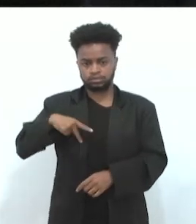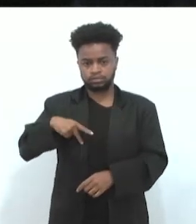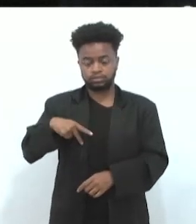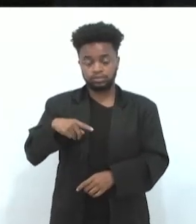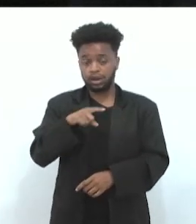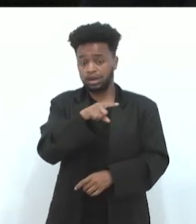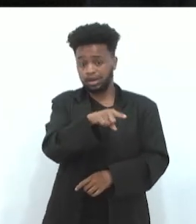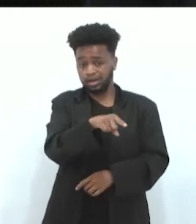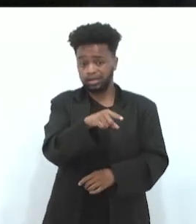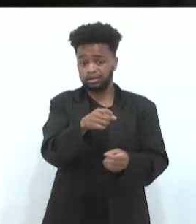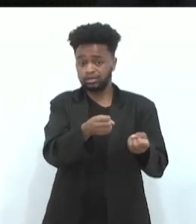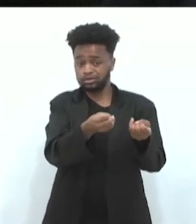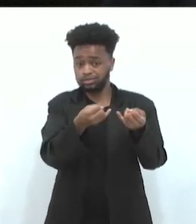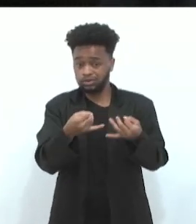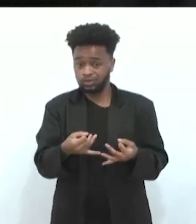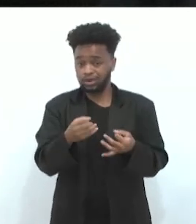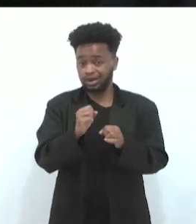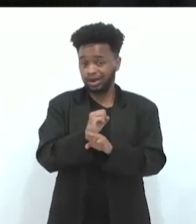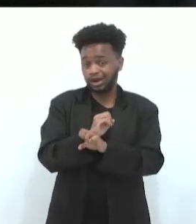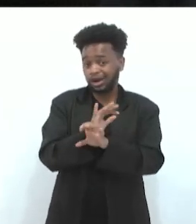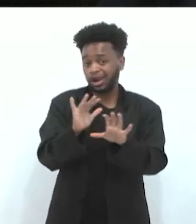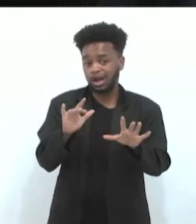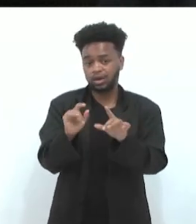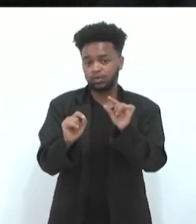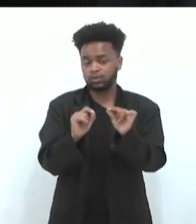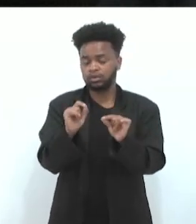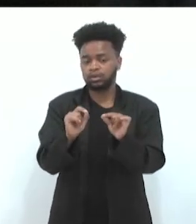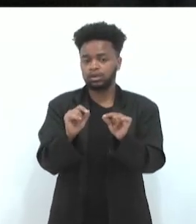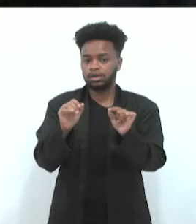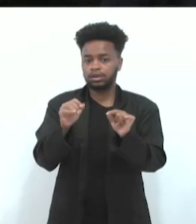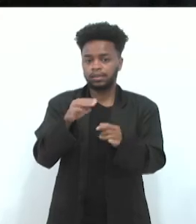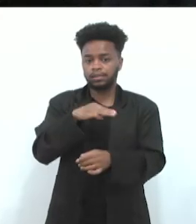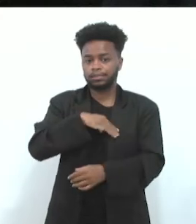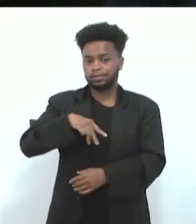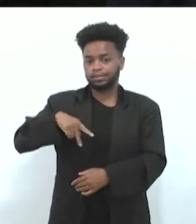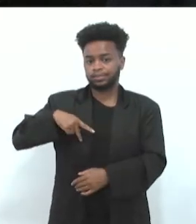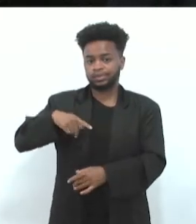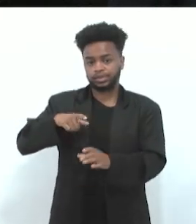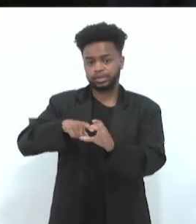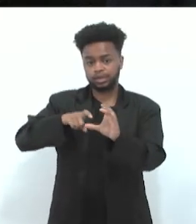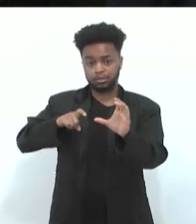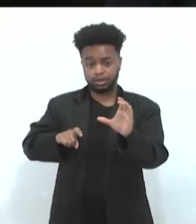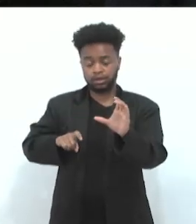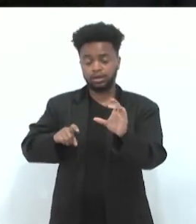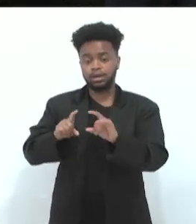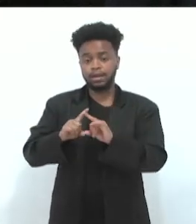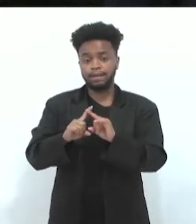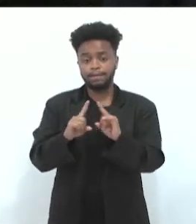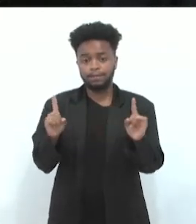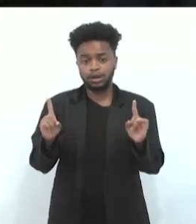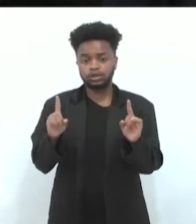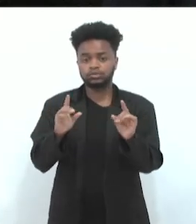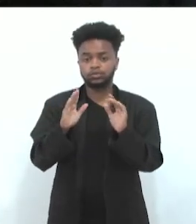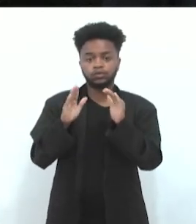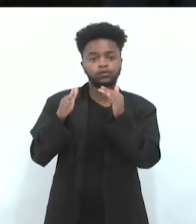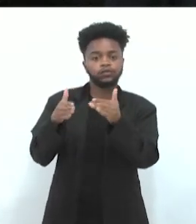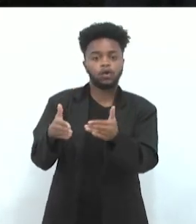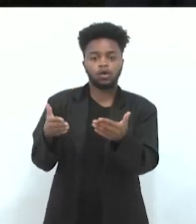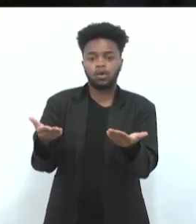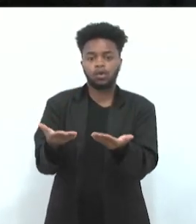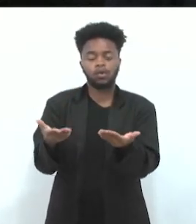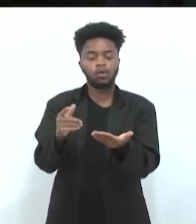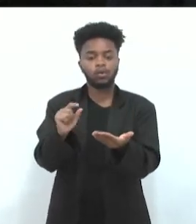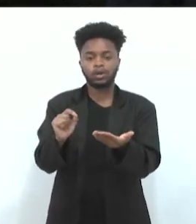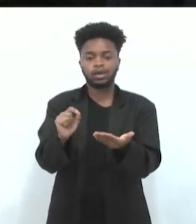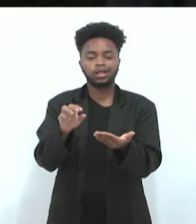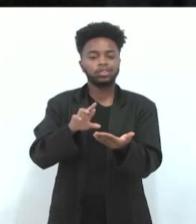deixou claro que tem independência do Ministério Público, mas que o foco não é mais as